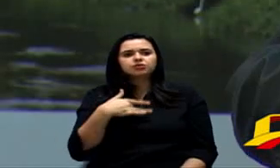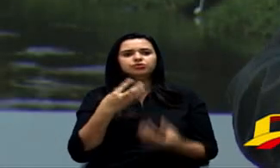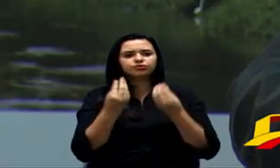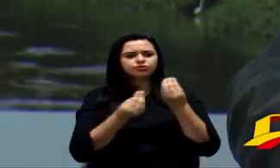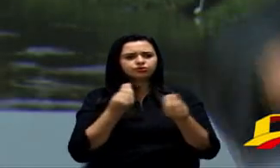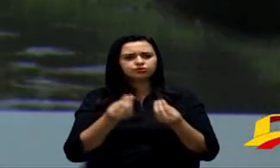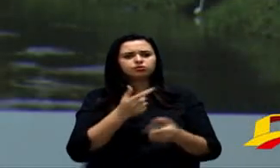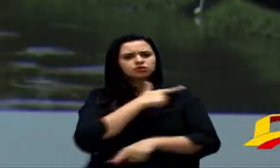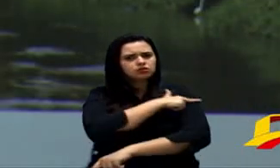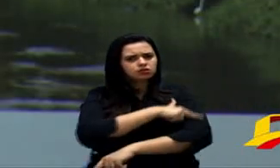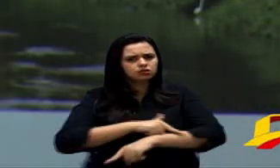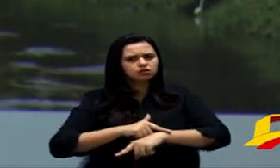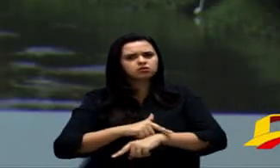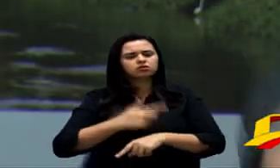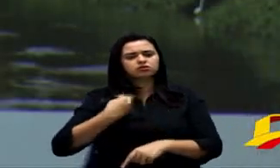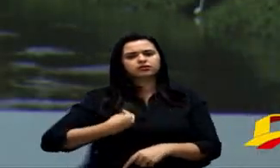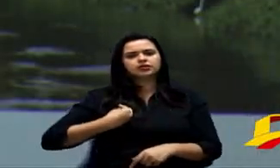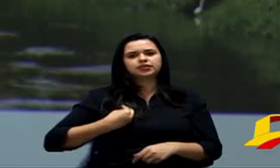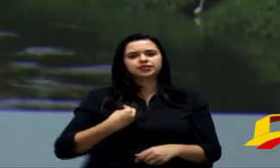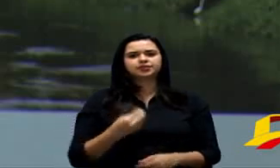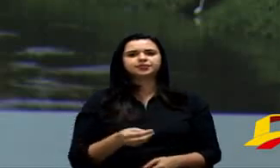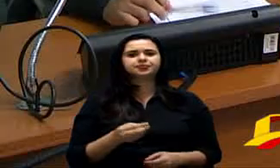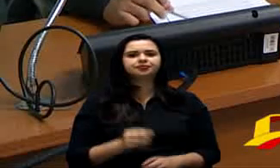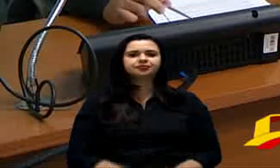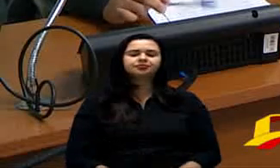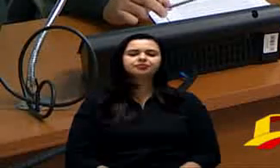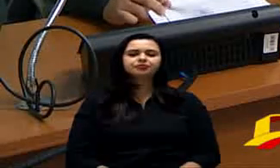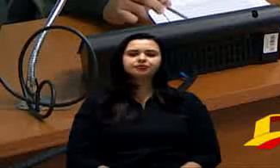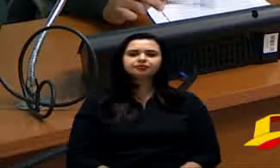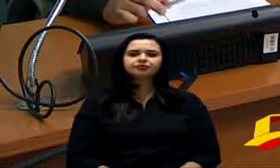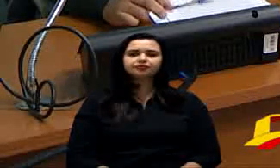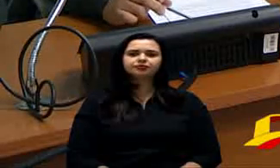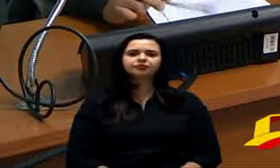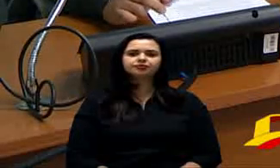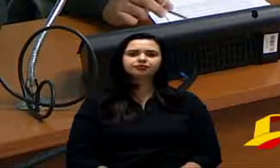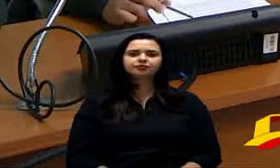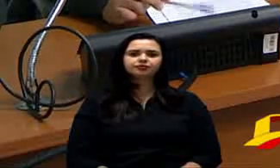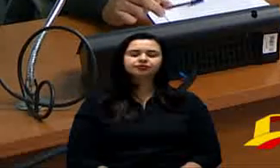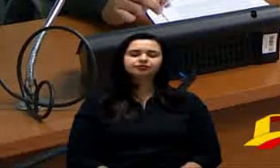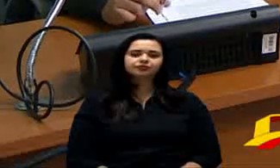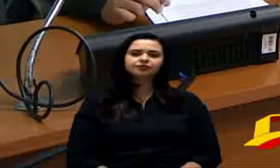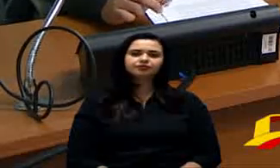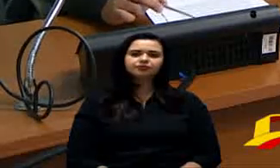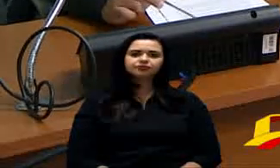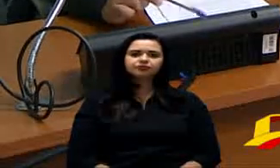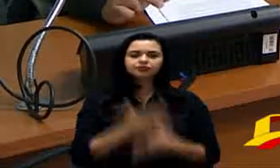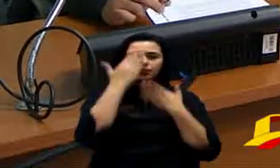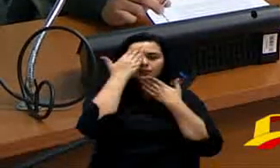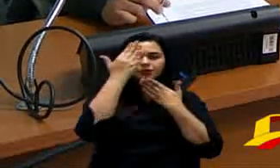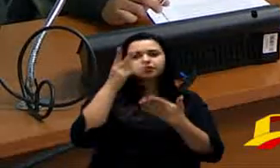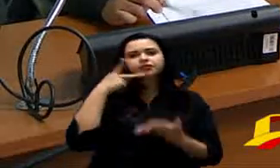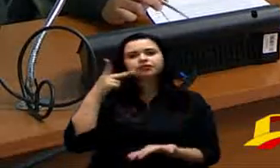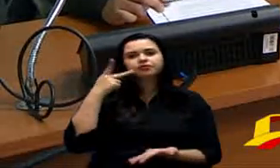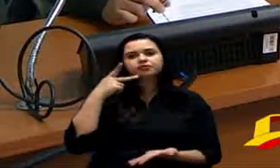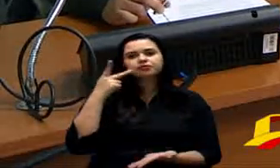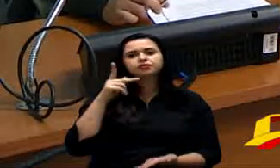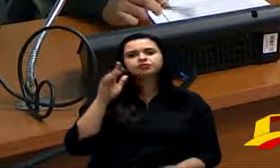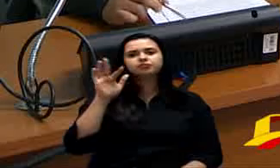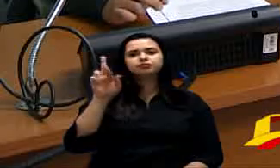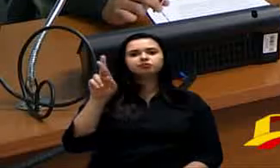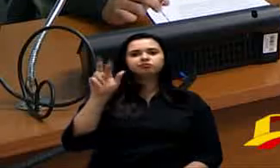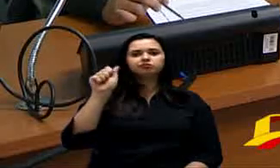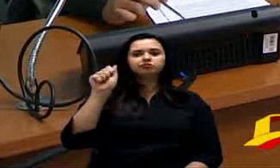Respeito pela vida. Viva o Sandro! Obrigado, vereador. Obrigado, vereador Ralf. Agora